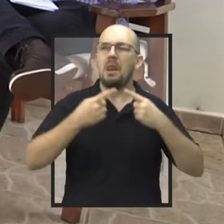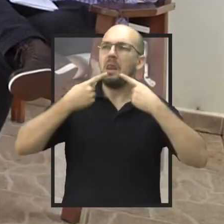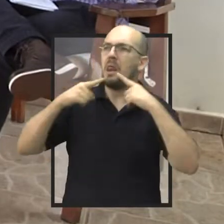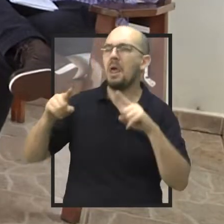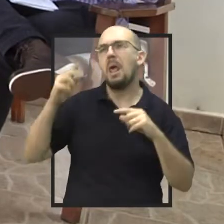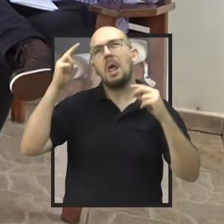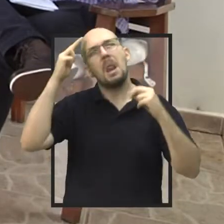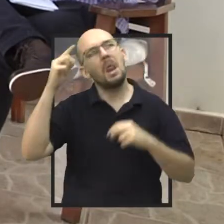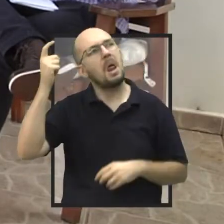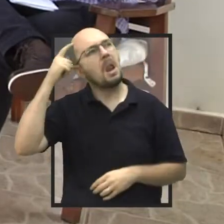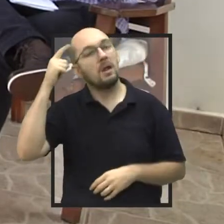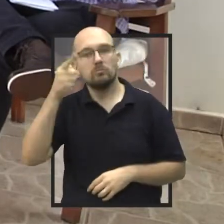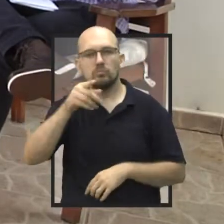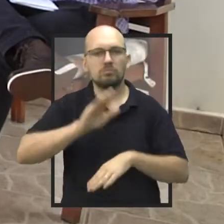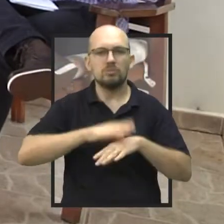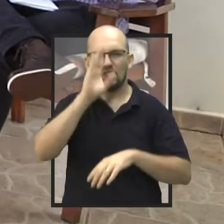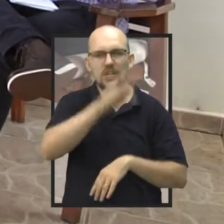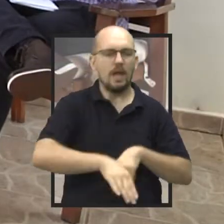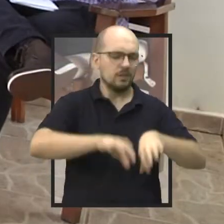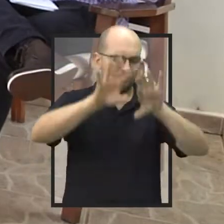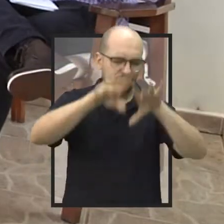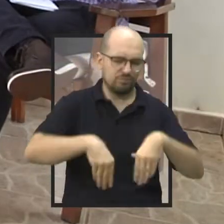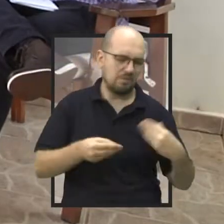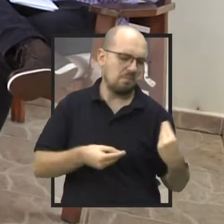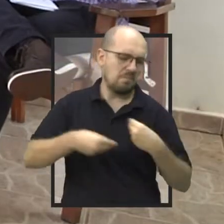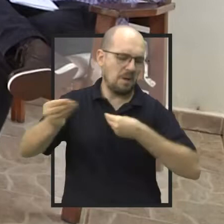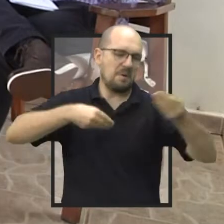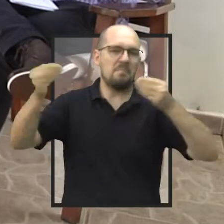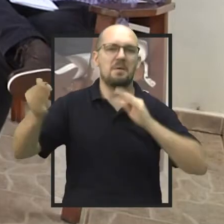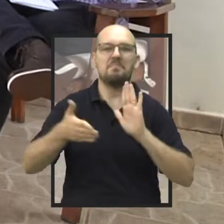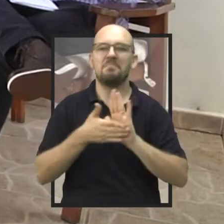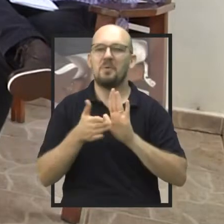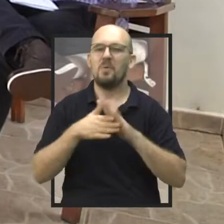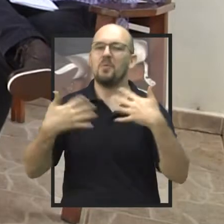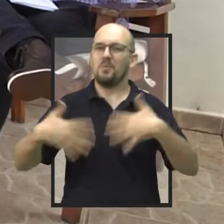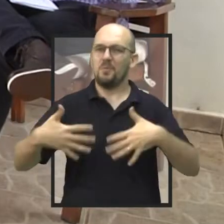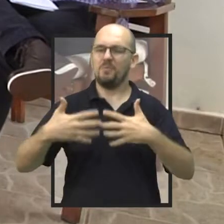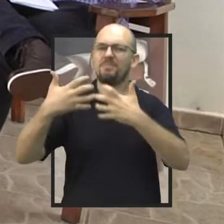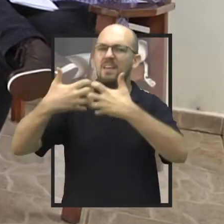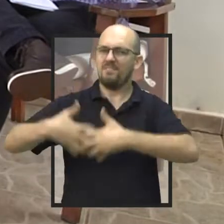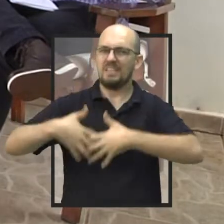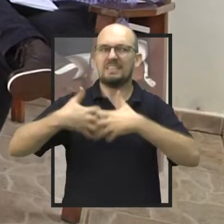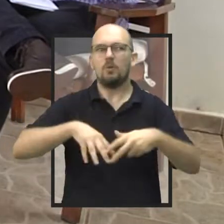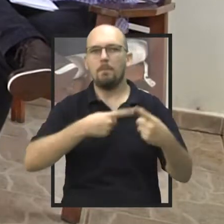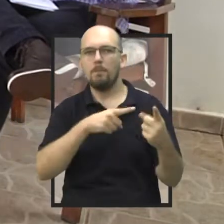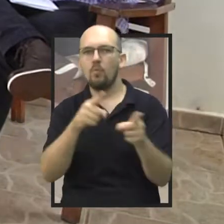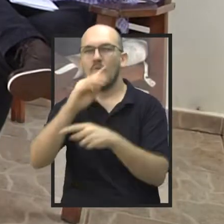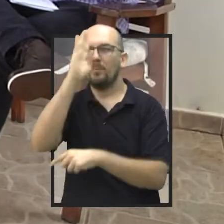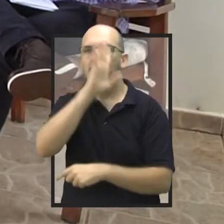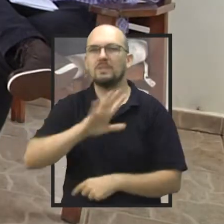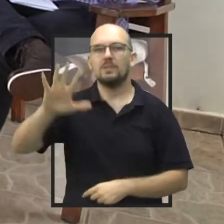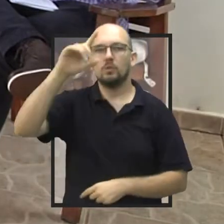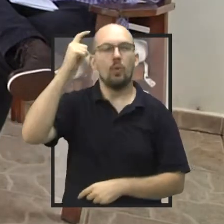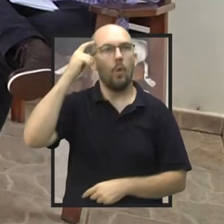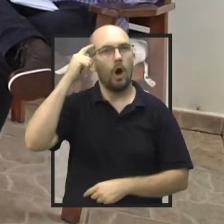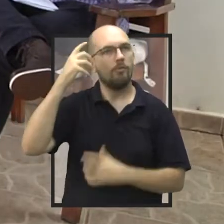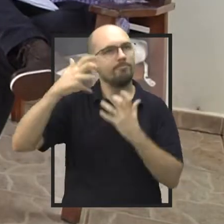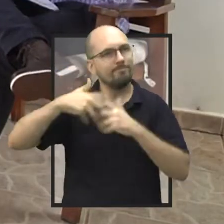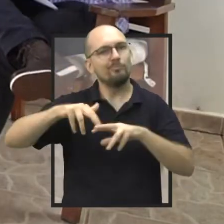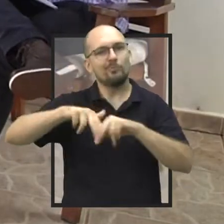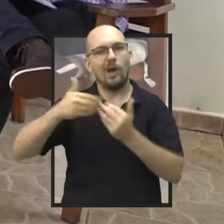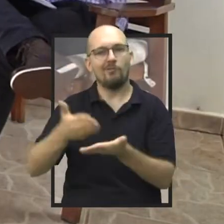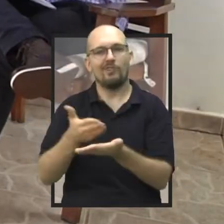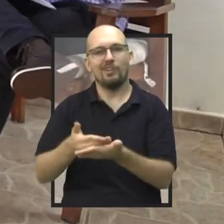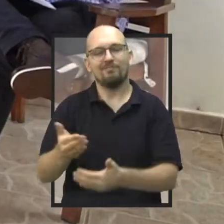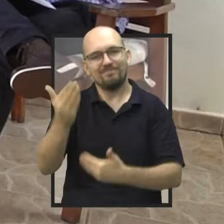fazer algo, o senhor foi direto, foi lá e fez, e mais do que isso, o senhor propõe a reflexão para a nossa nação por meio de uma obra literária.